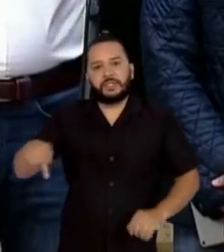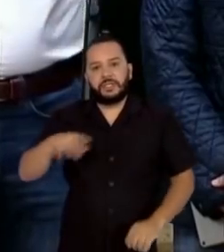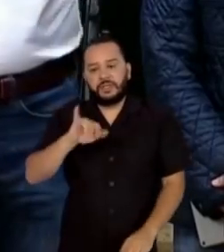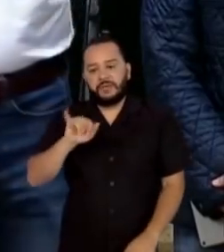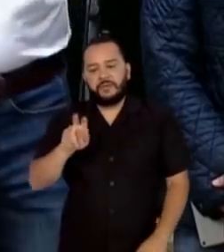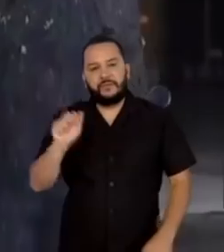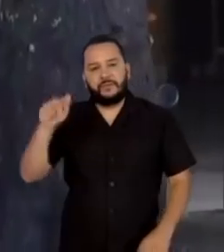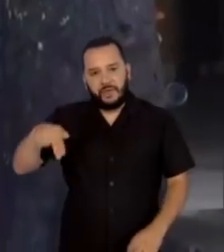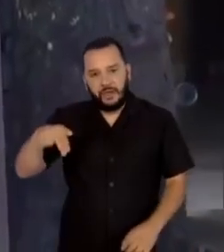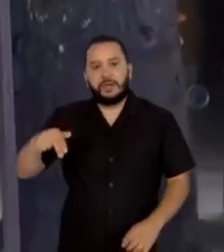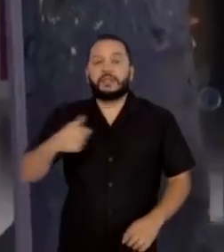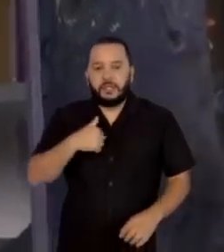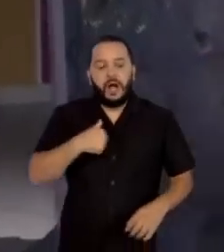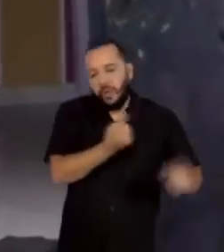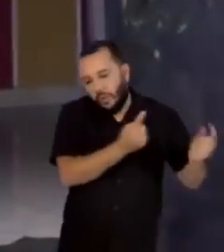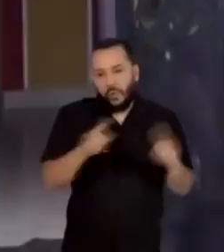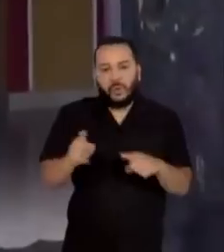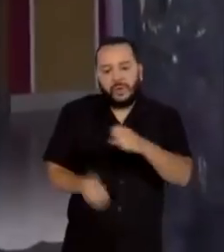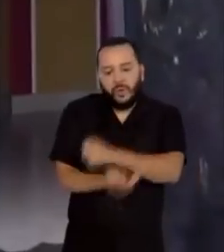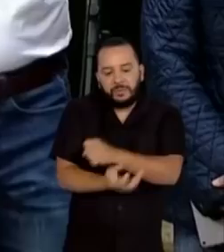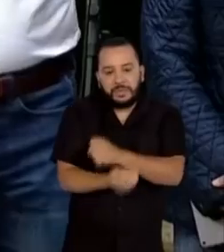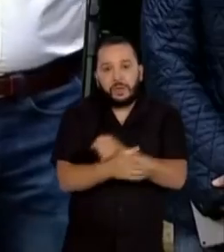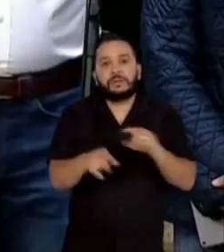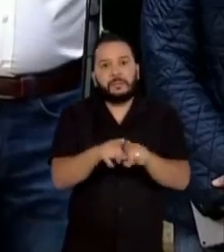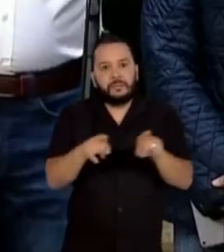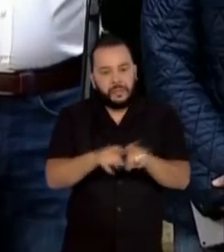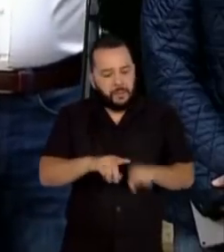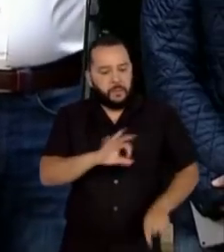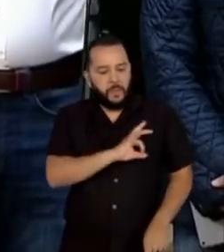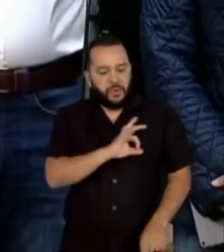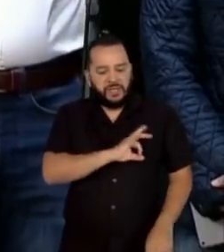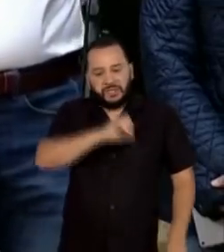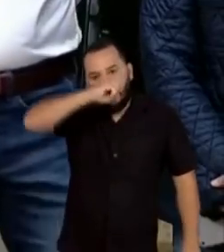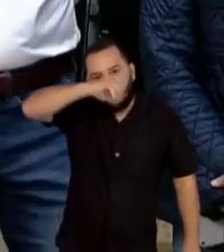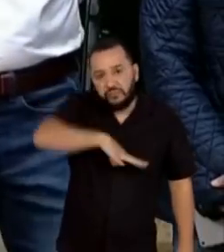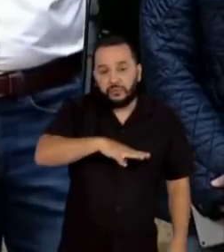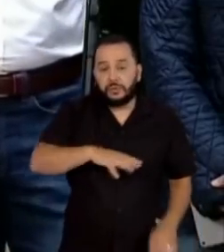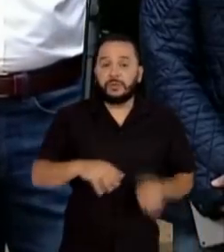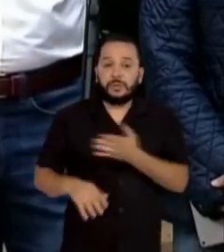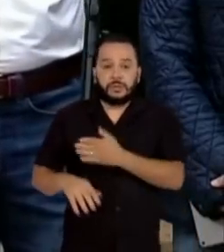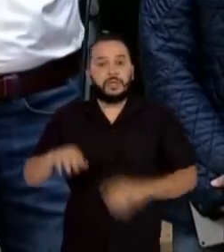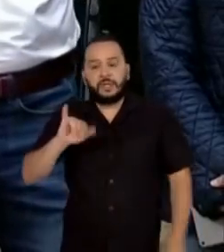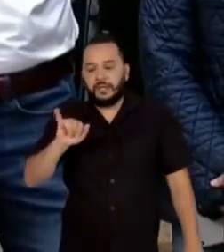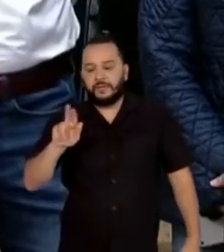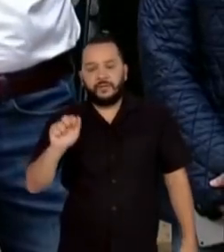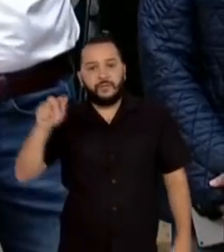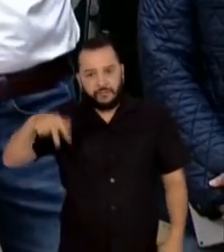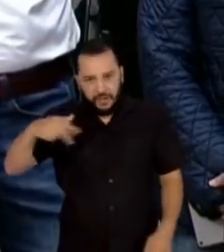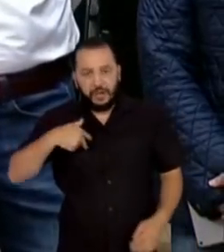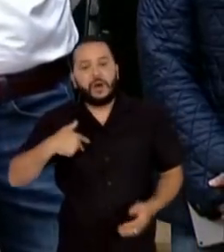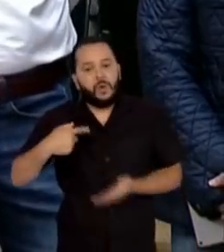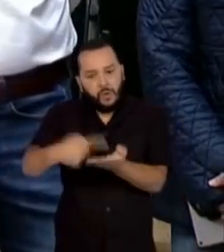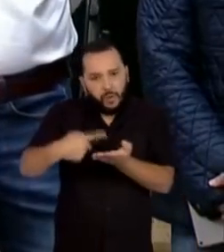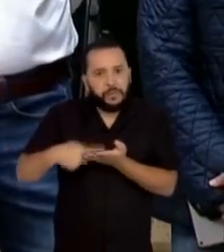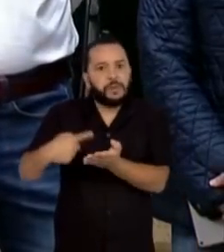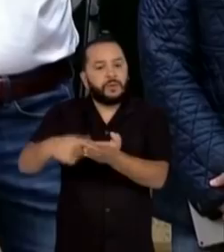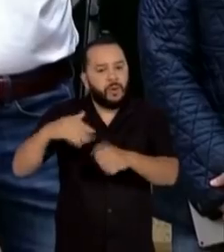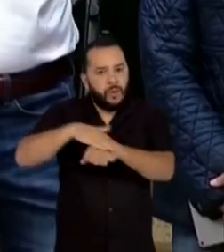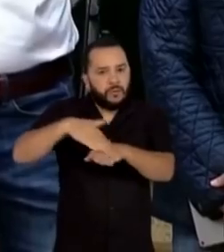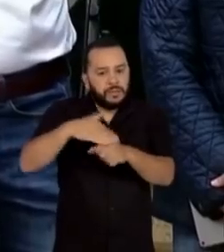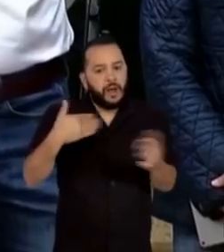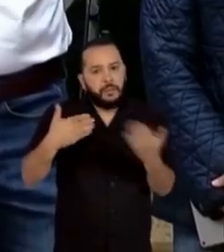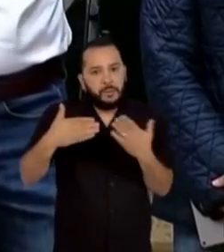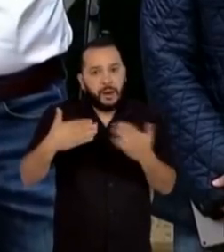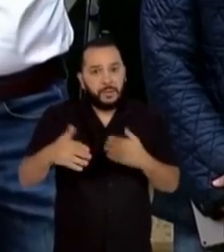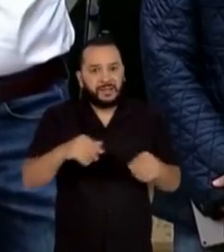contra a corrupção e a violência da polícia. Duque já convocou um diálogo nacional e prometeu que vai se reunir